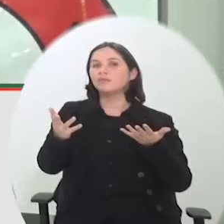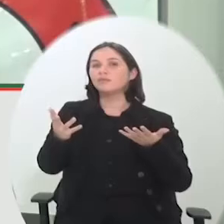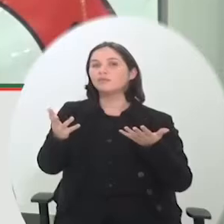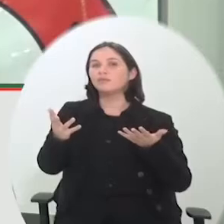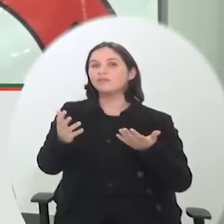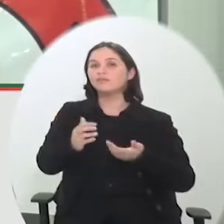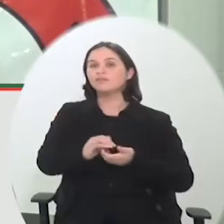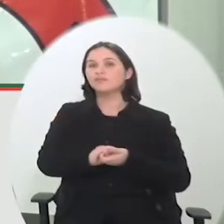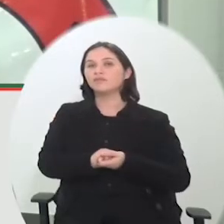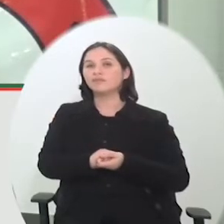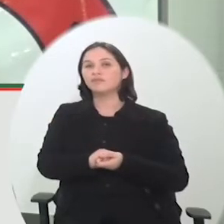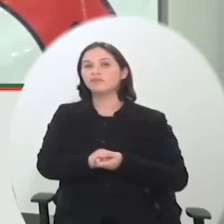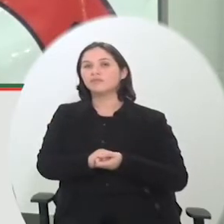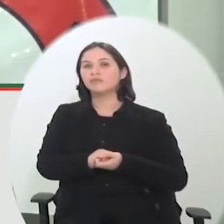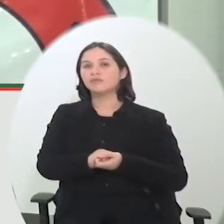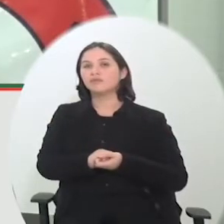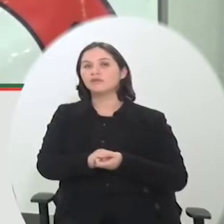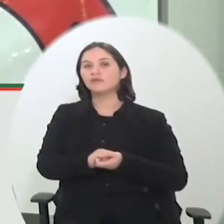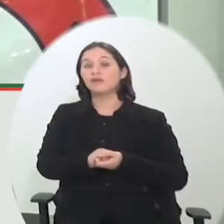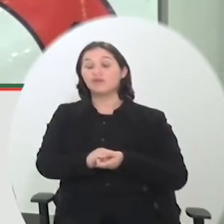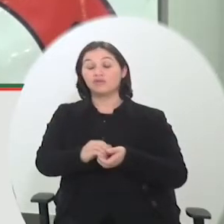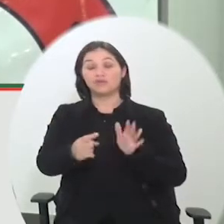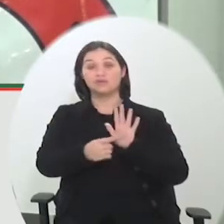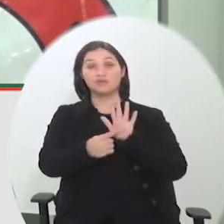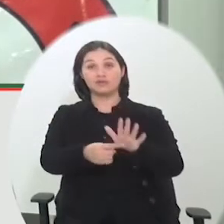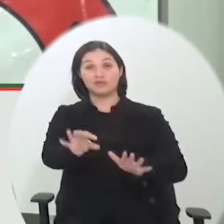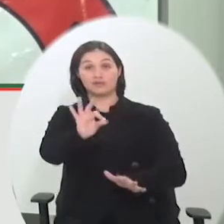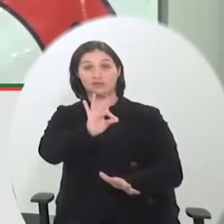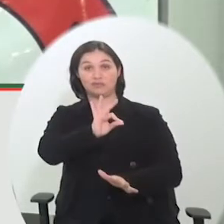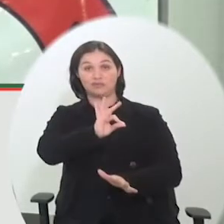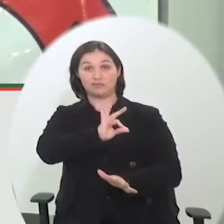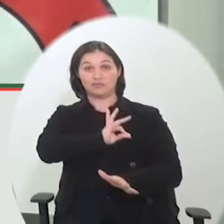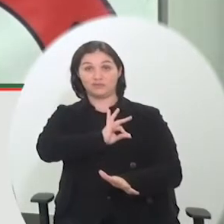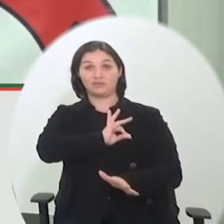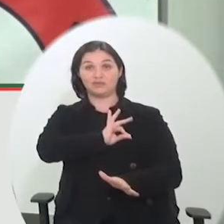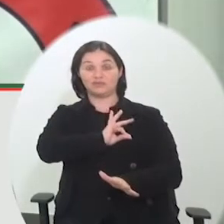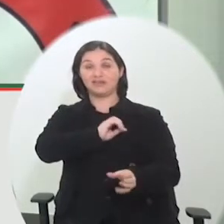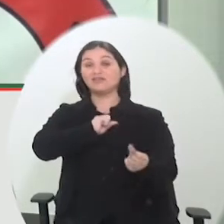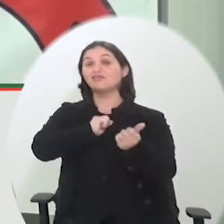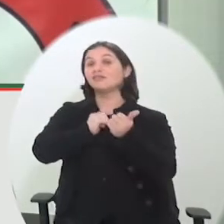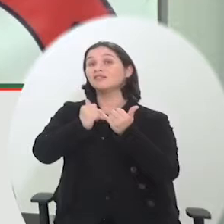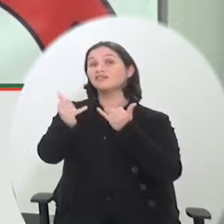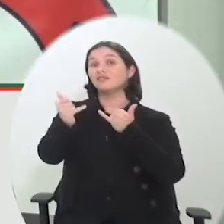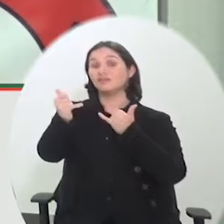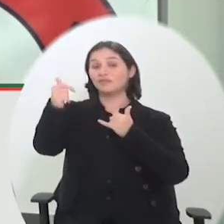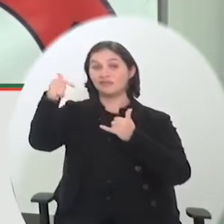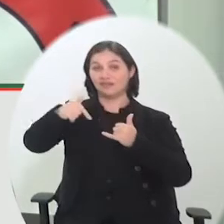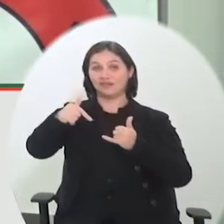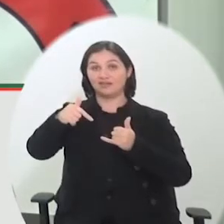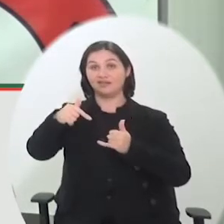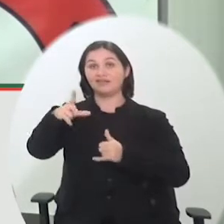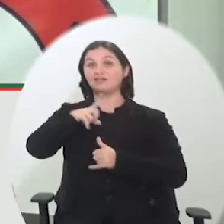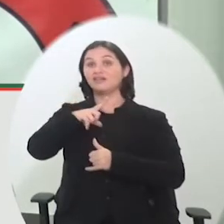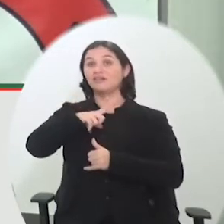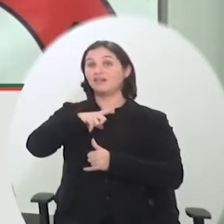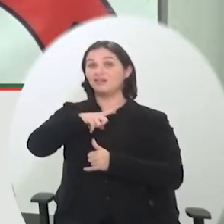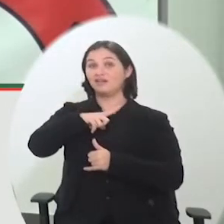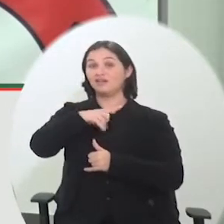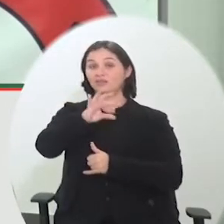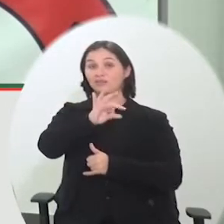instituição aos policiais destaques, que aqui na 6ª Região Policial será o agente Amaury de Souza.